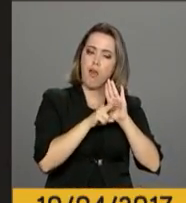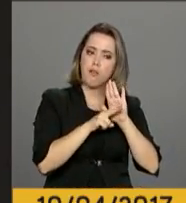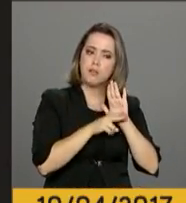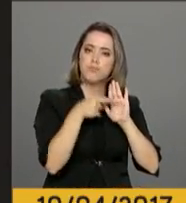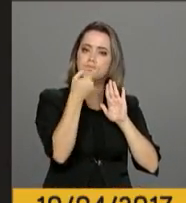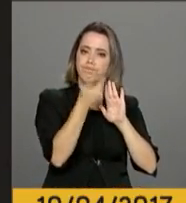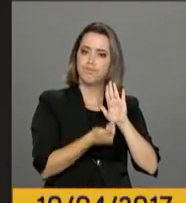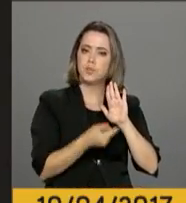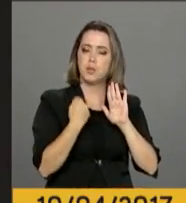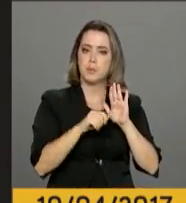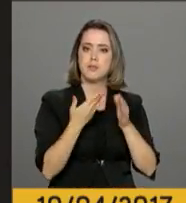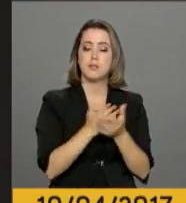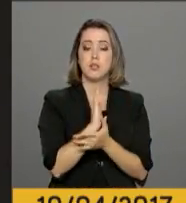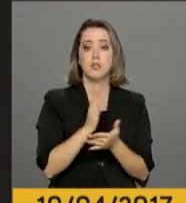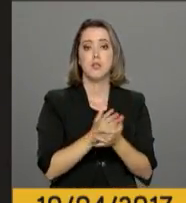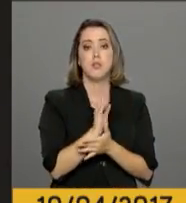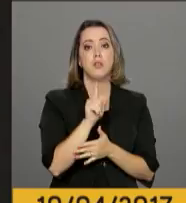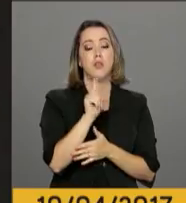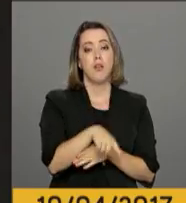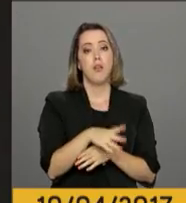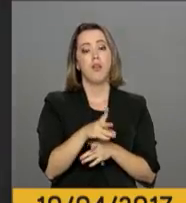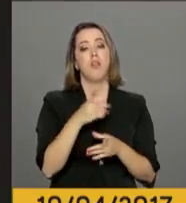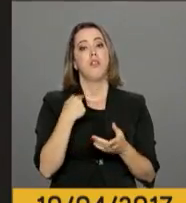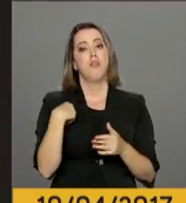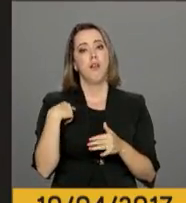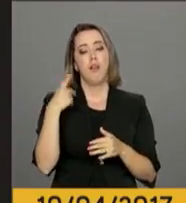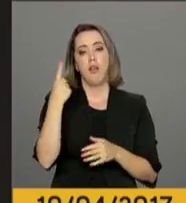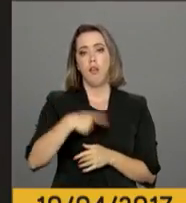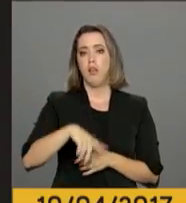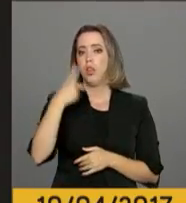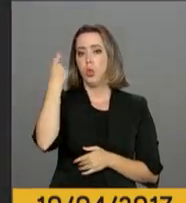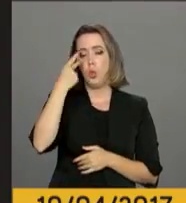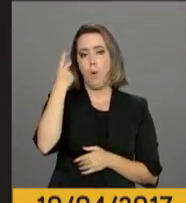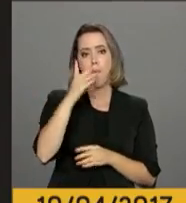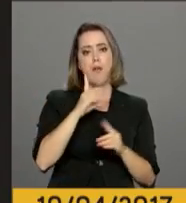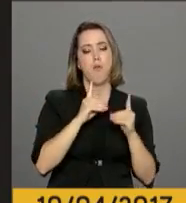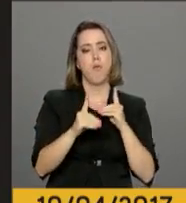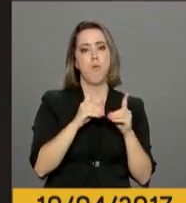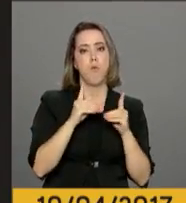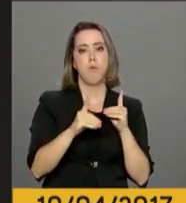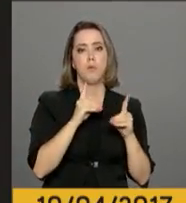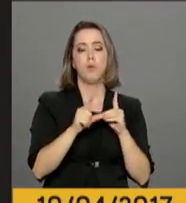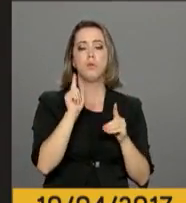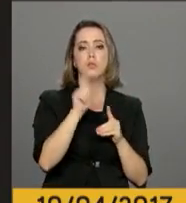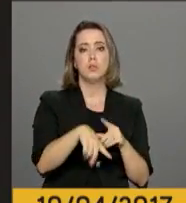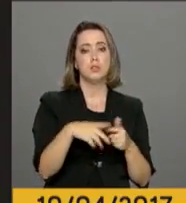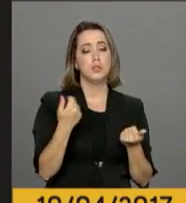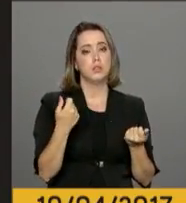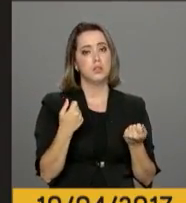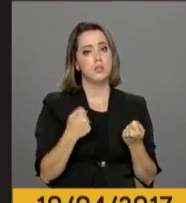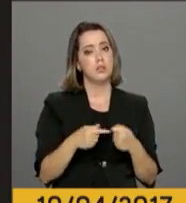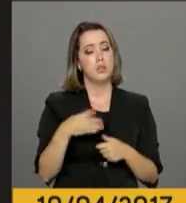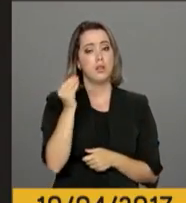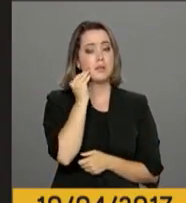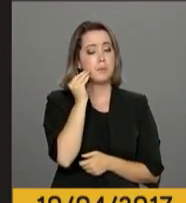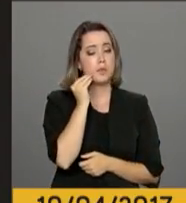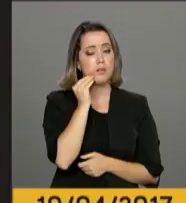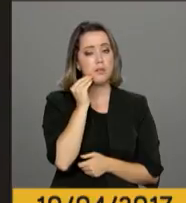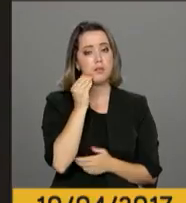ser aprovada. É uma dinâmica natural de diálogo, volto a dizer, inerente à